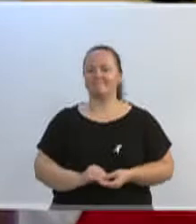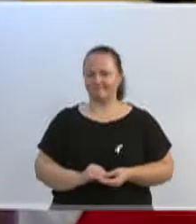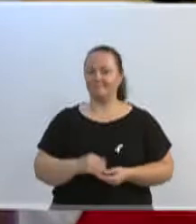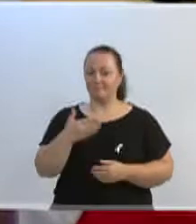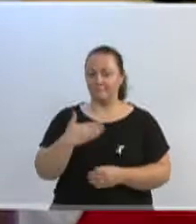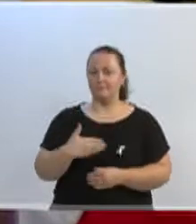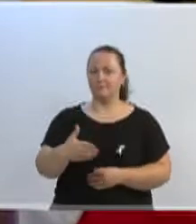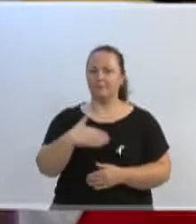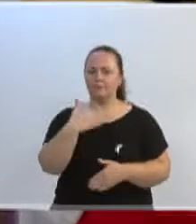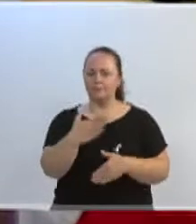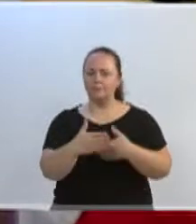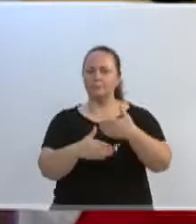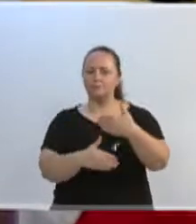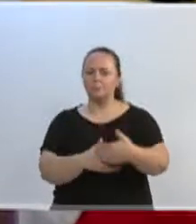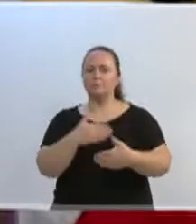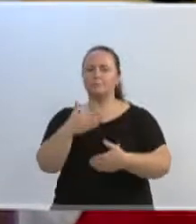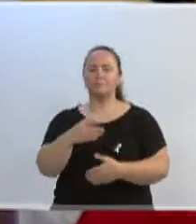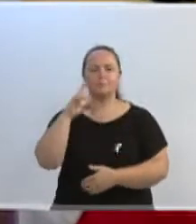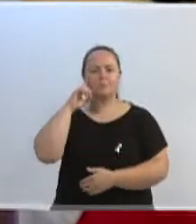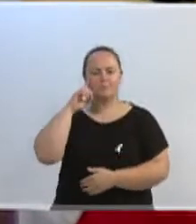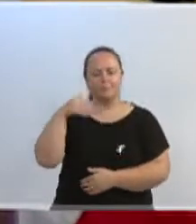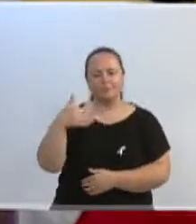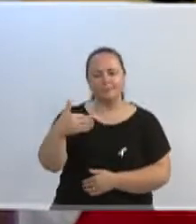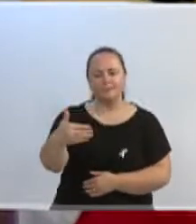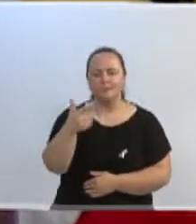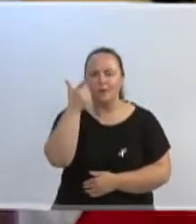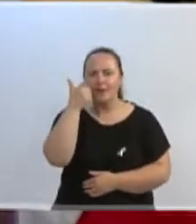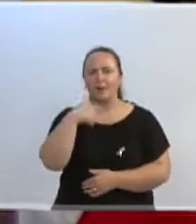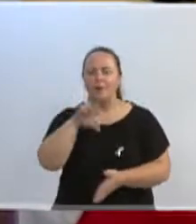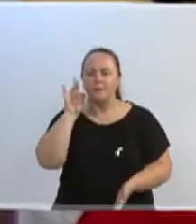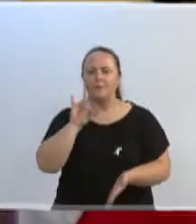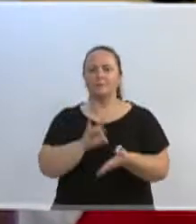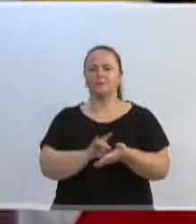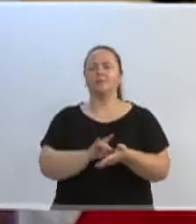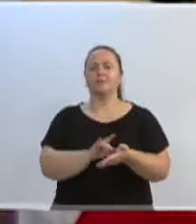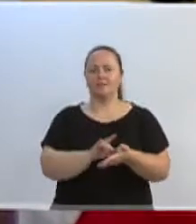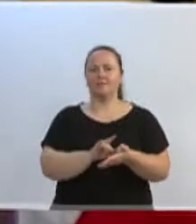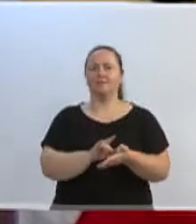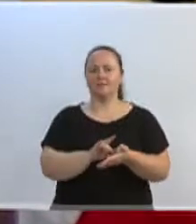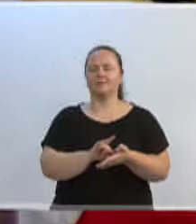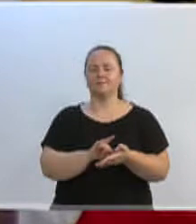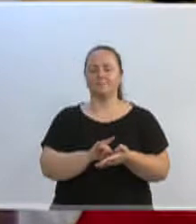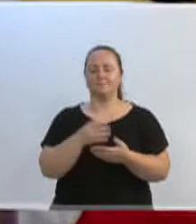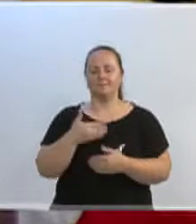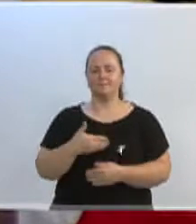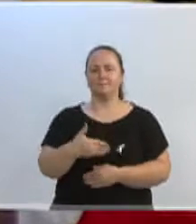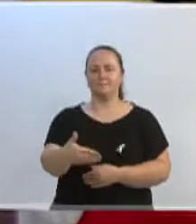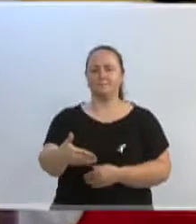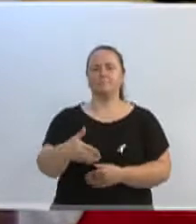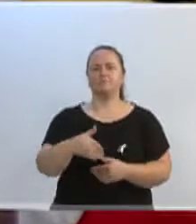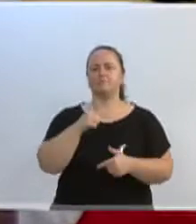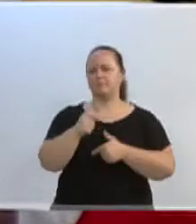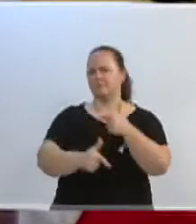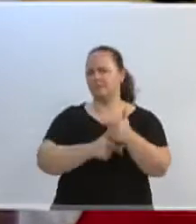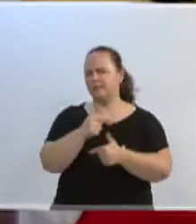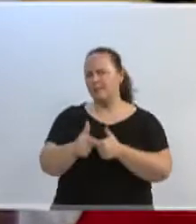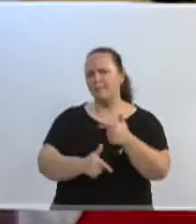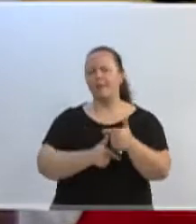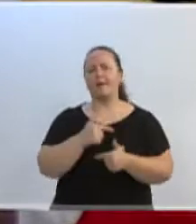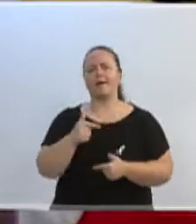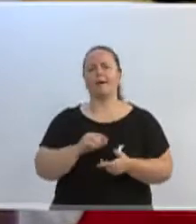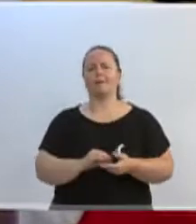vai prosseguindo o seu dia a dia até chegar na idade na questão do mundo do trabalho, a inserção